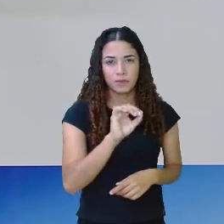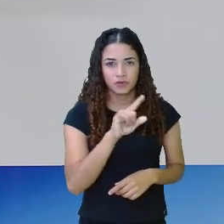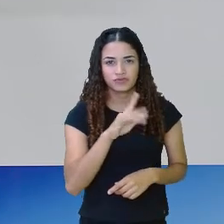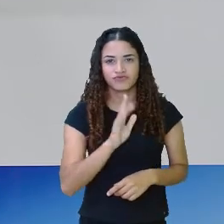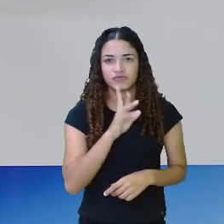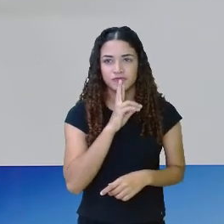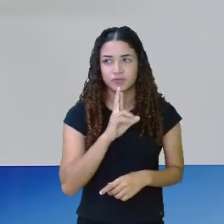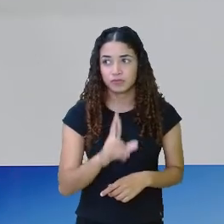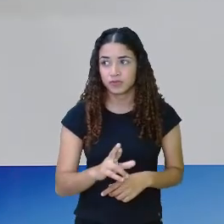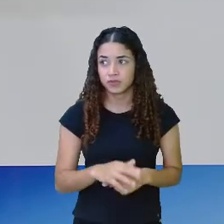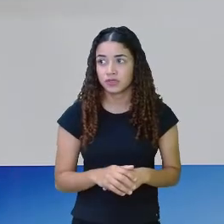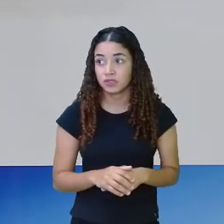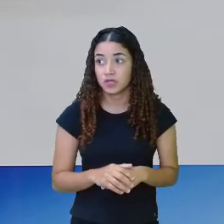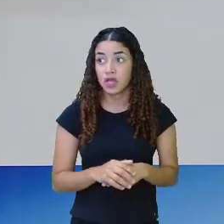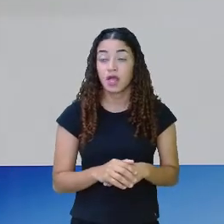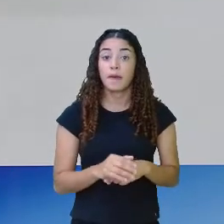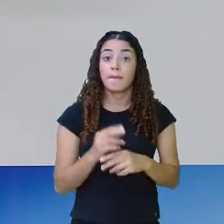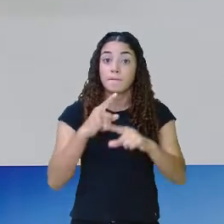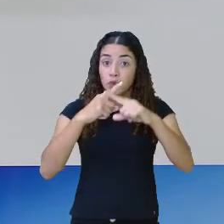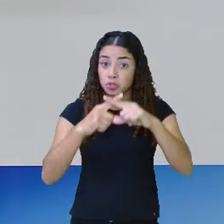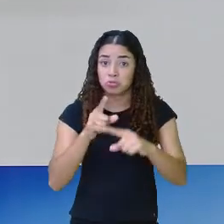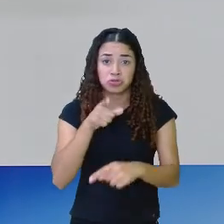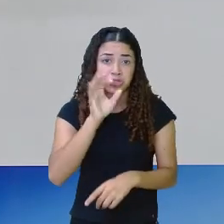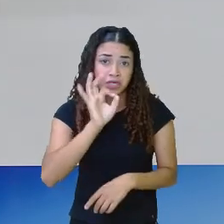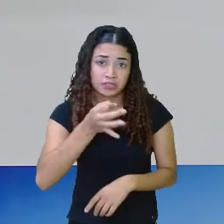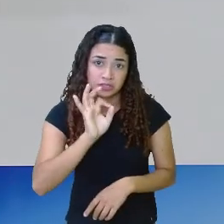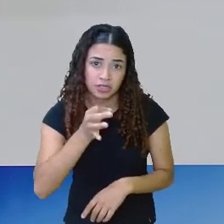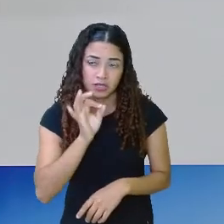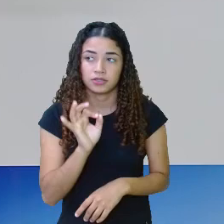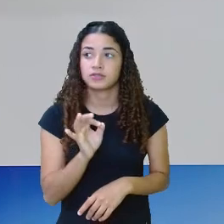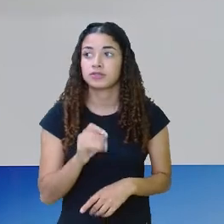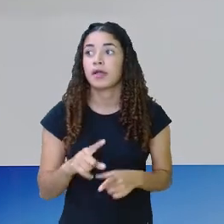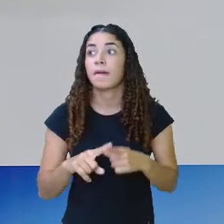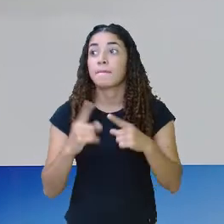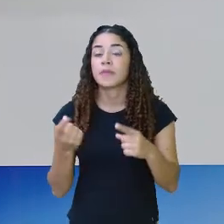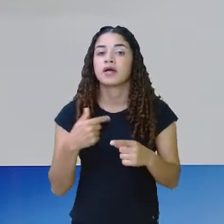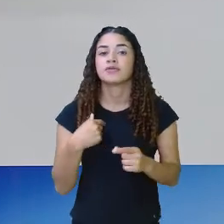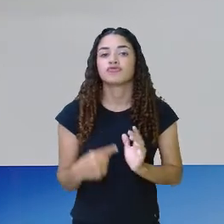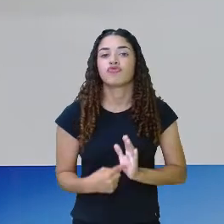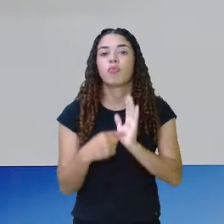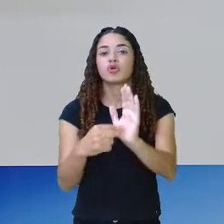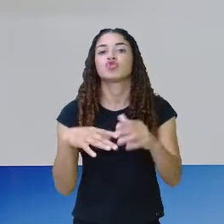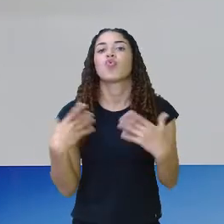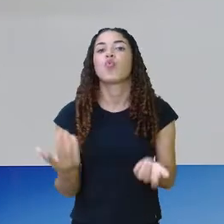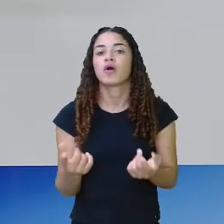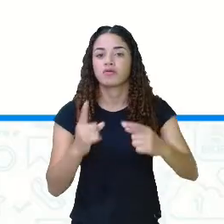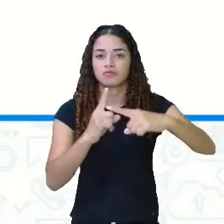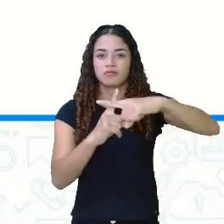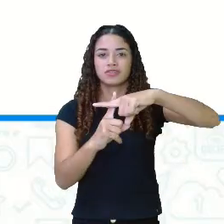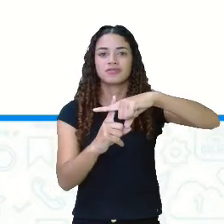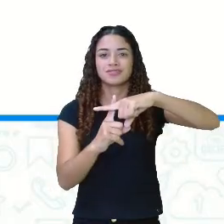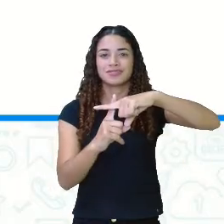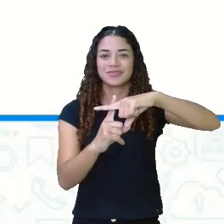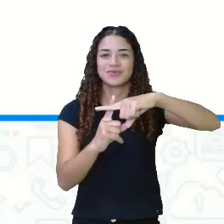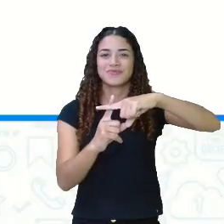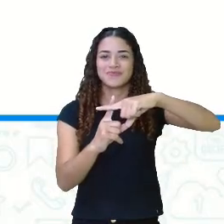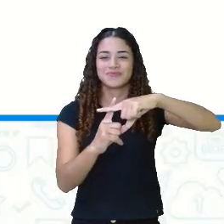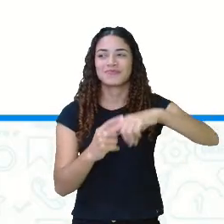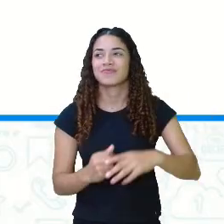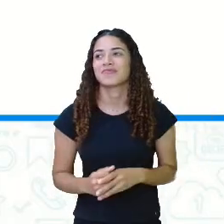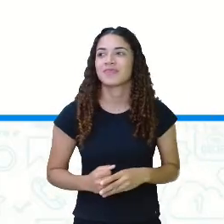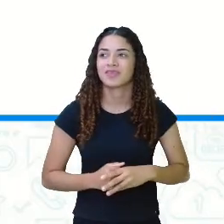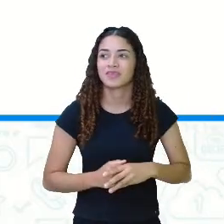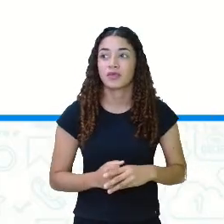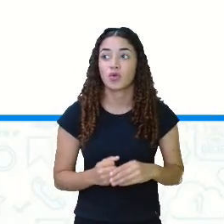A multiplicação certíssima. Eu trouxe, lógico, uma adição só para facilitar.